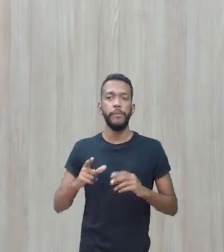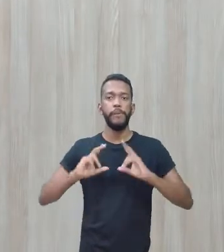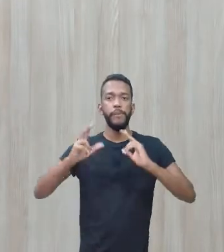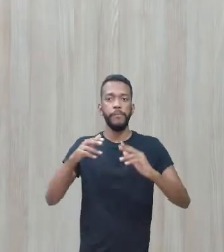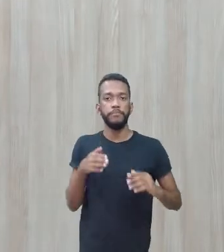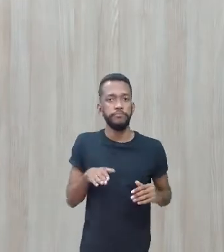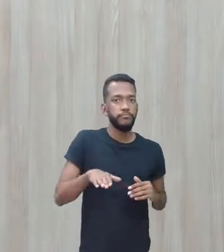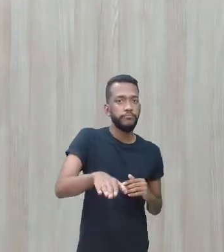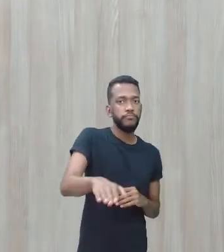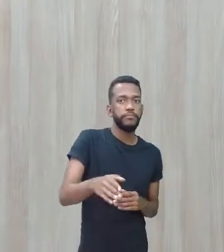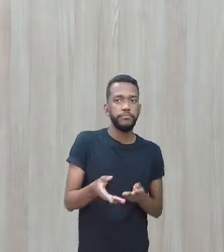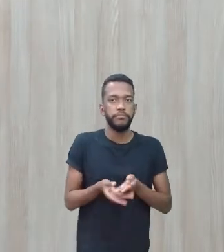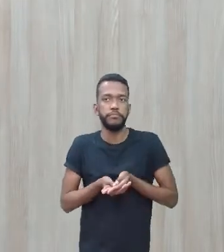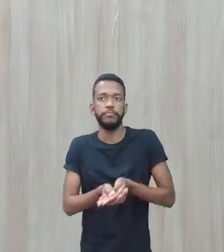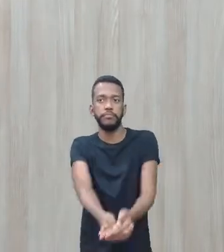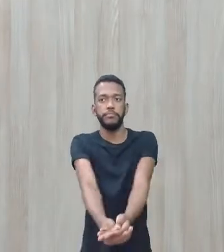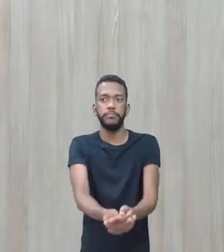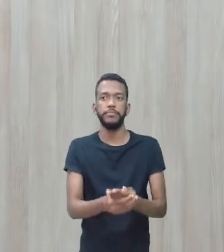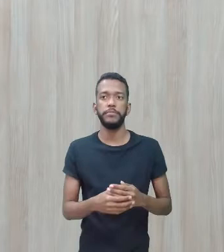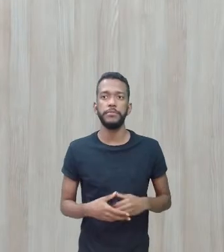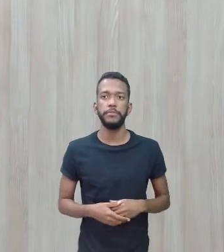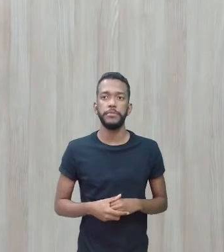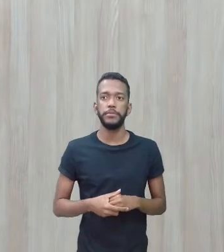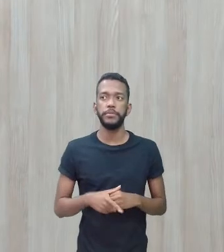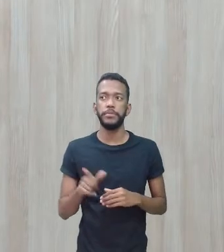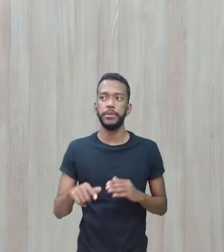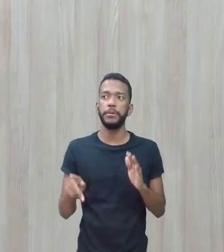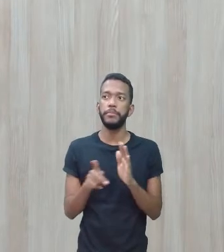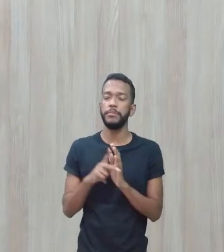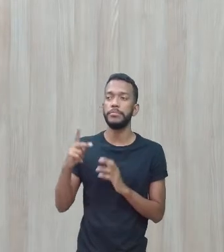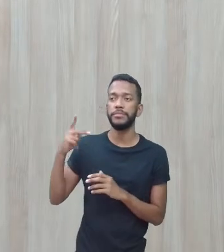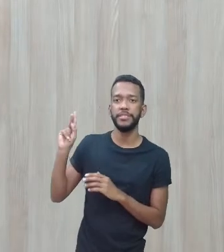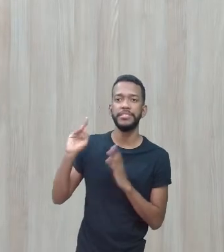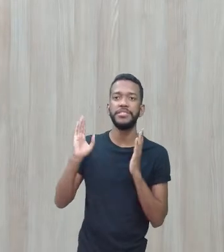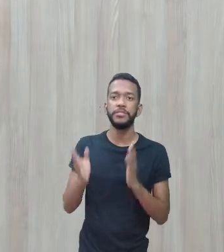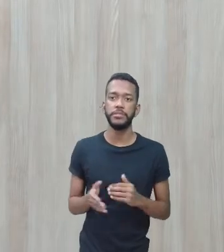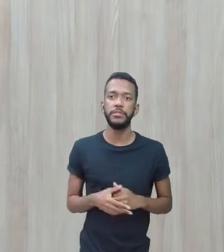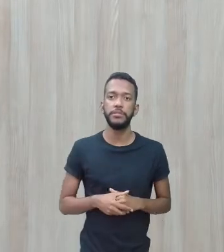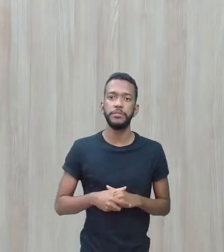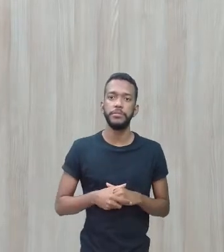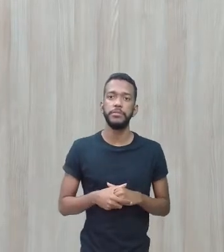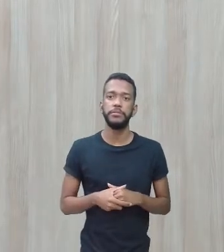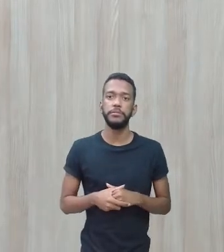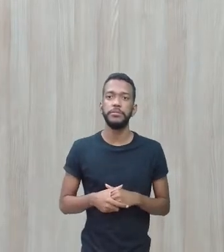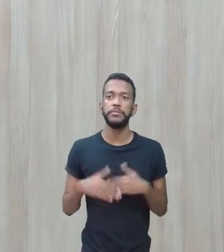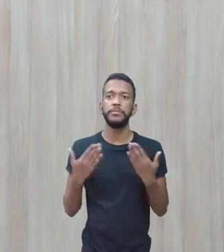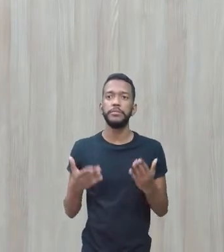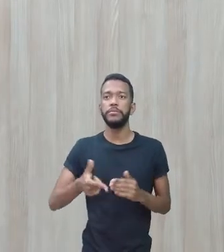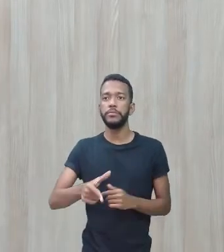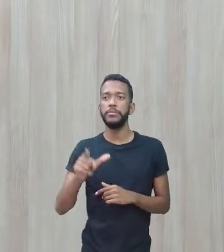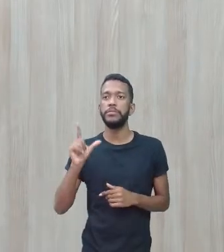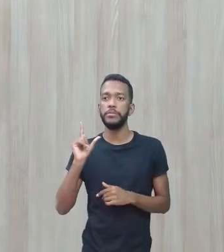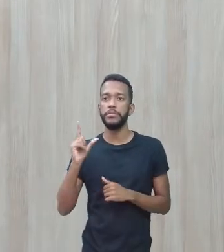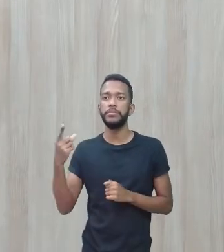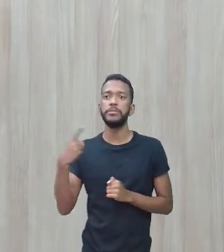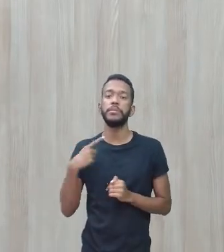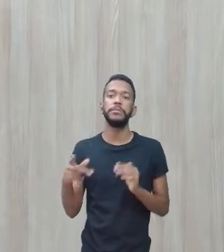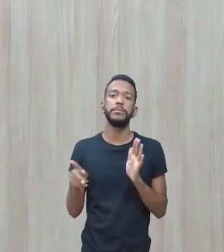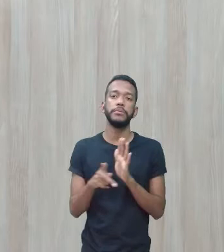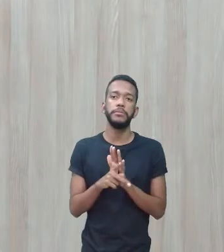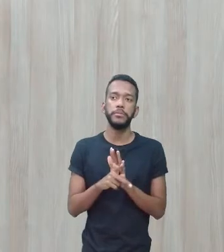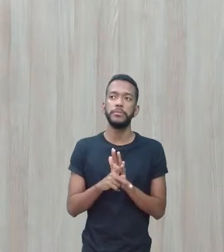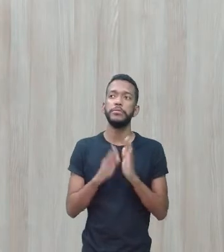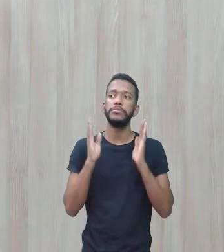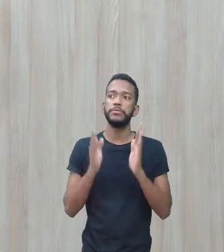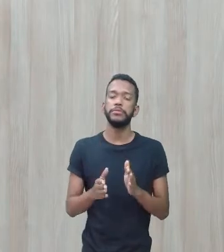defesa, para defender a bola, que é um exercício específico dessa modalidade, né? Então, a gente viu antes alguns exercícios que